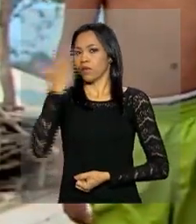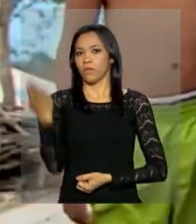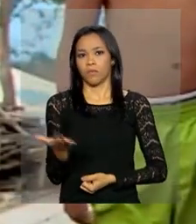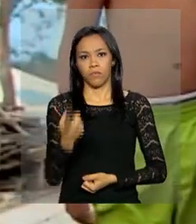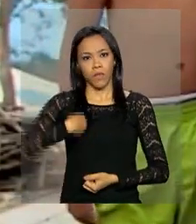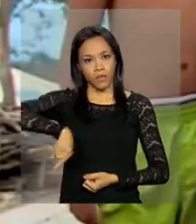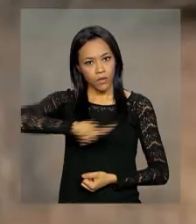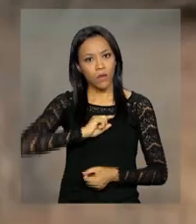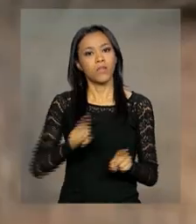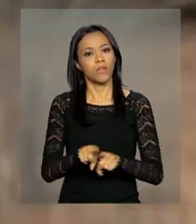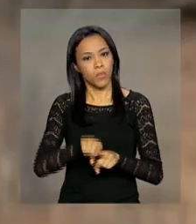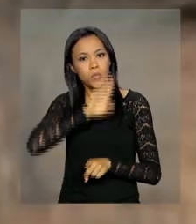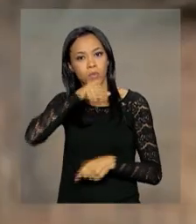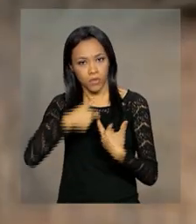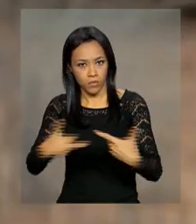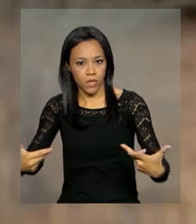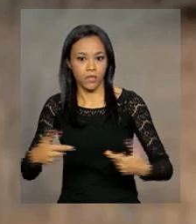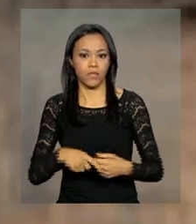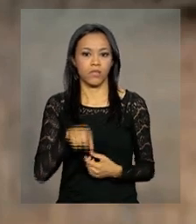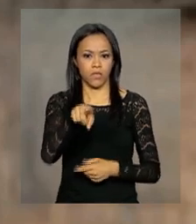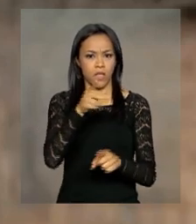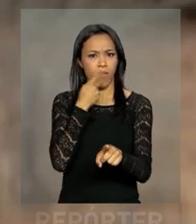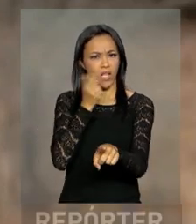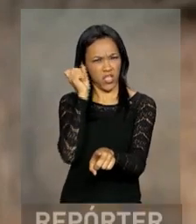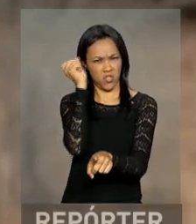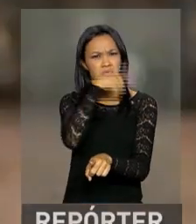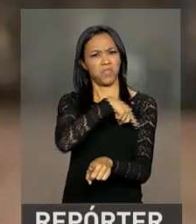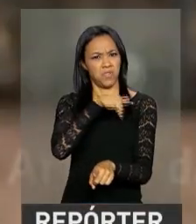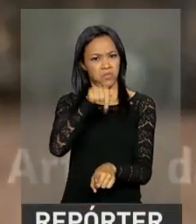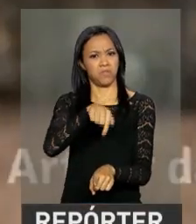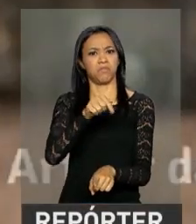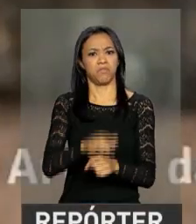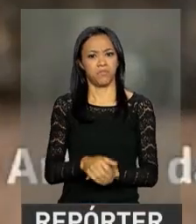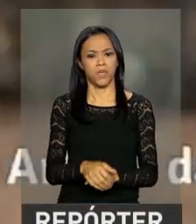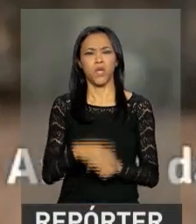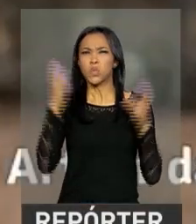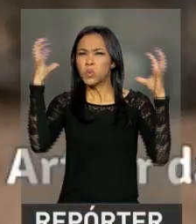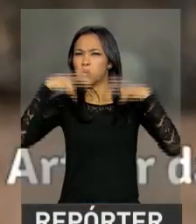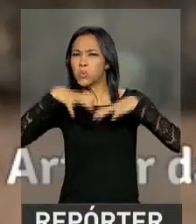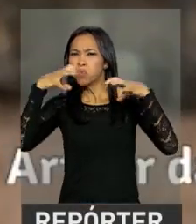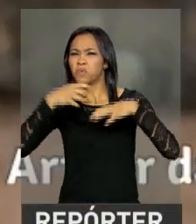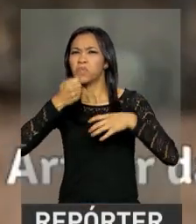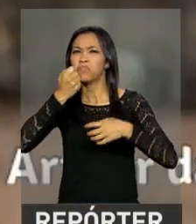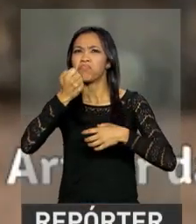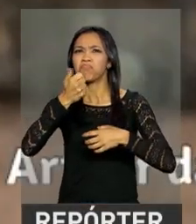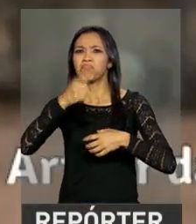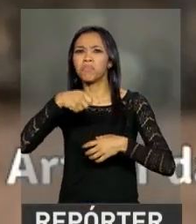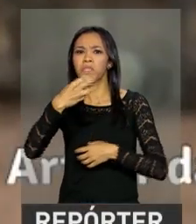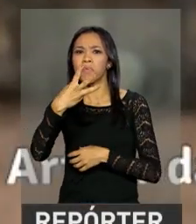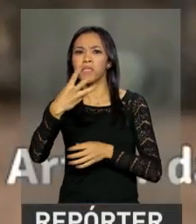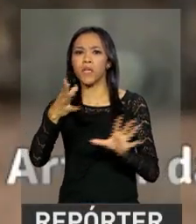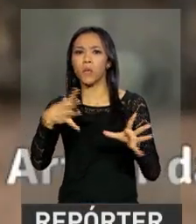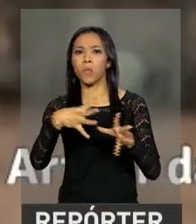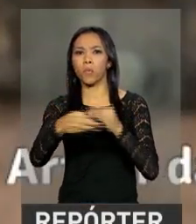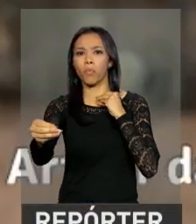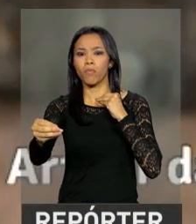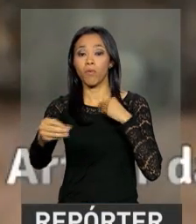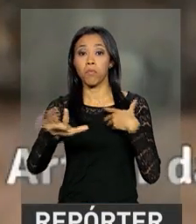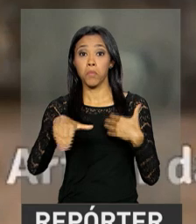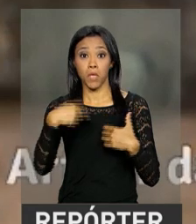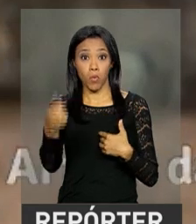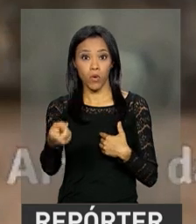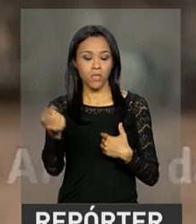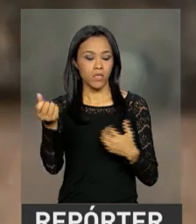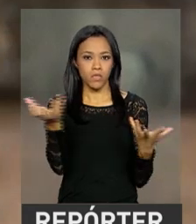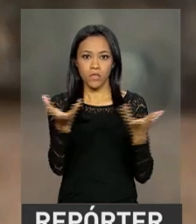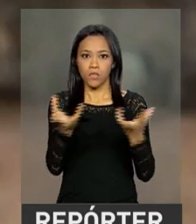para nós e para os bichos. É muita dificuldade que o cabo enfrenta, né? Vem uma chuvinha assim de 3 meses, aí para, pronto, aí o resto